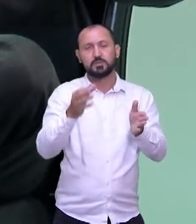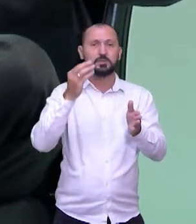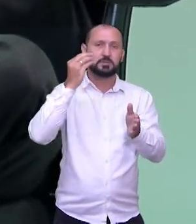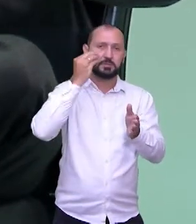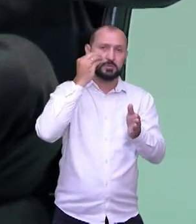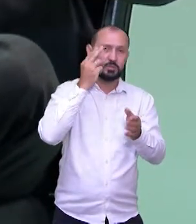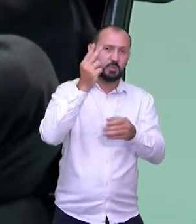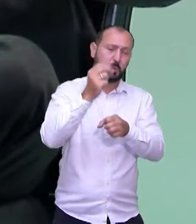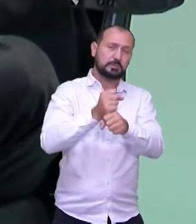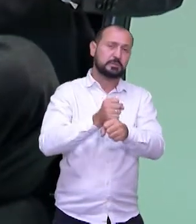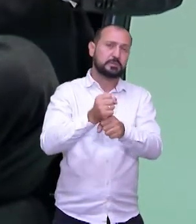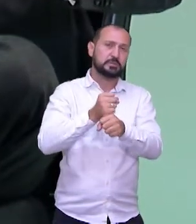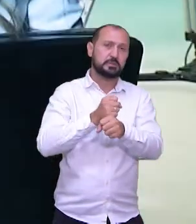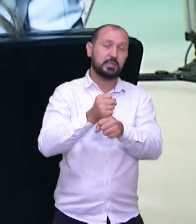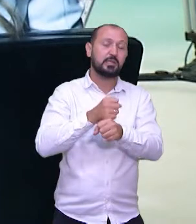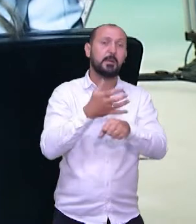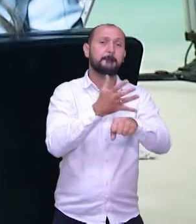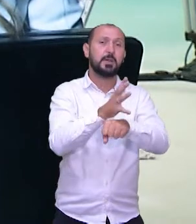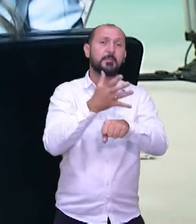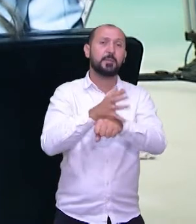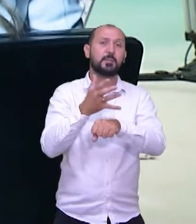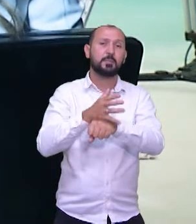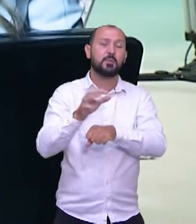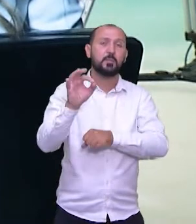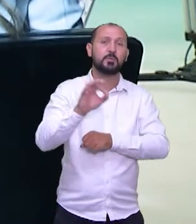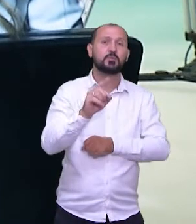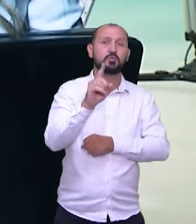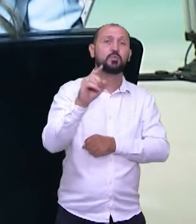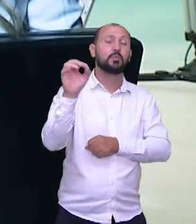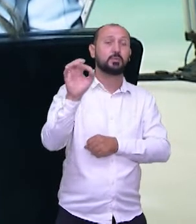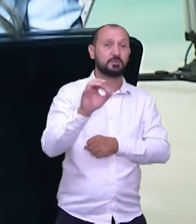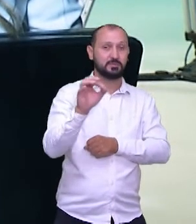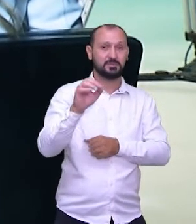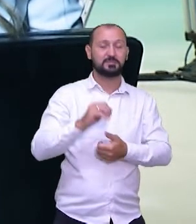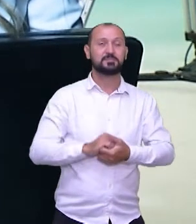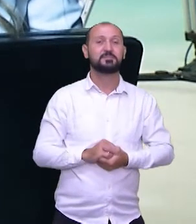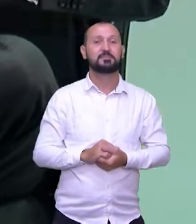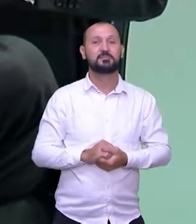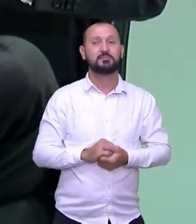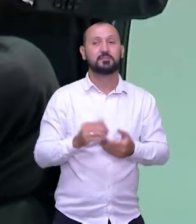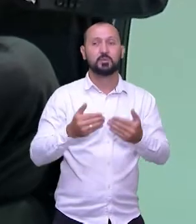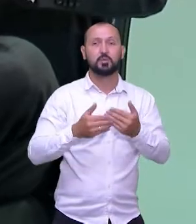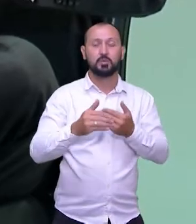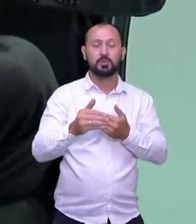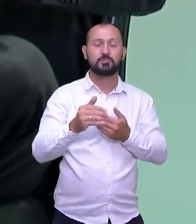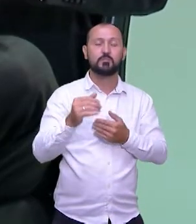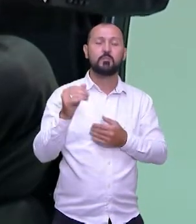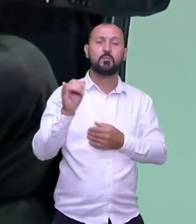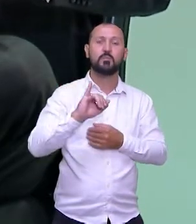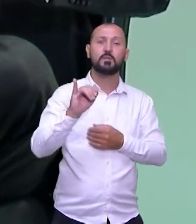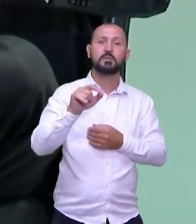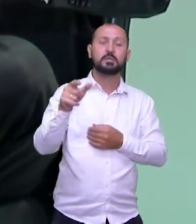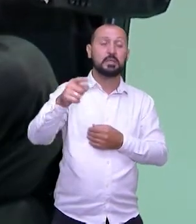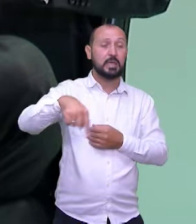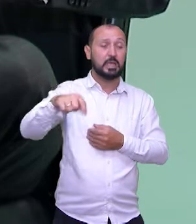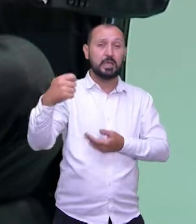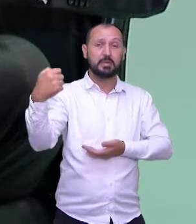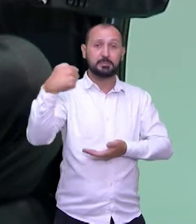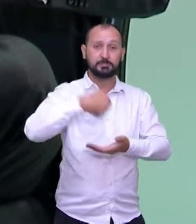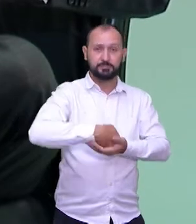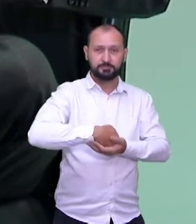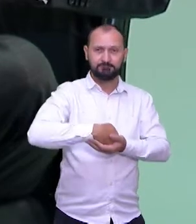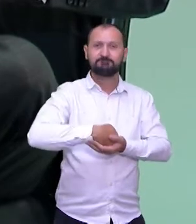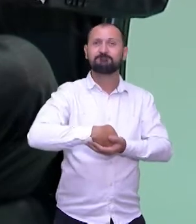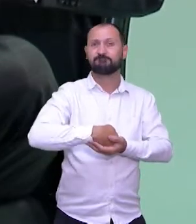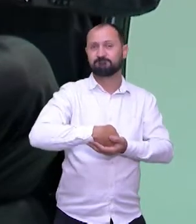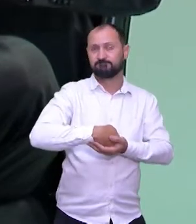de teste ali de 2 anos, onde é praticado uma alíquota de apenas 1%, e o restante do tributo que aquele contribuinte teria que